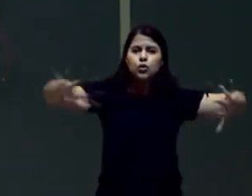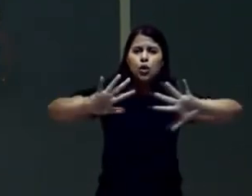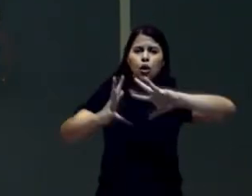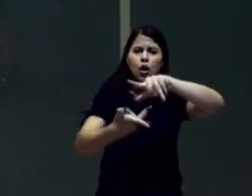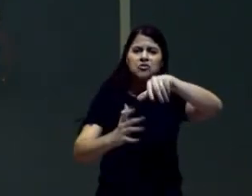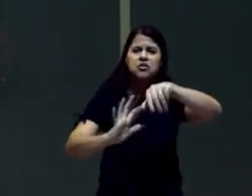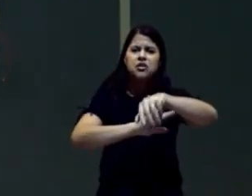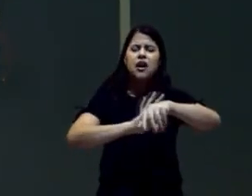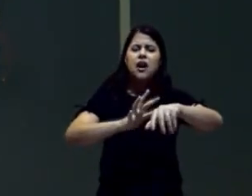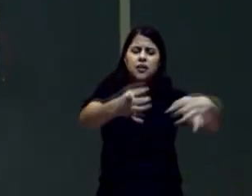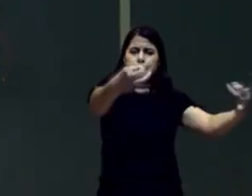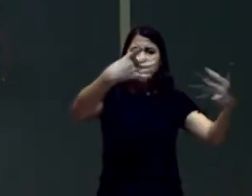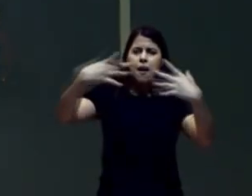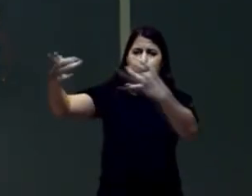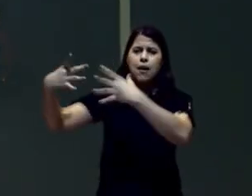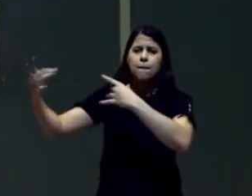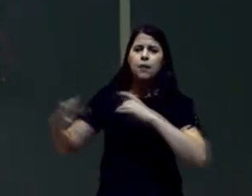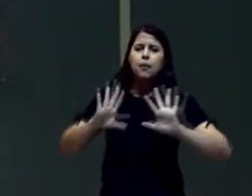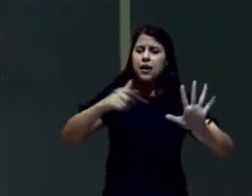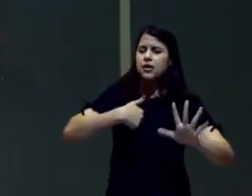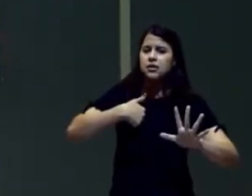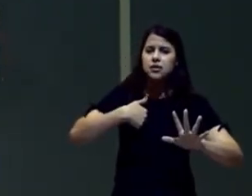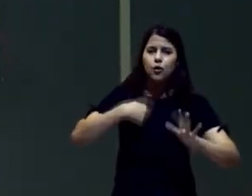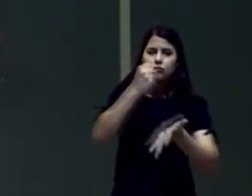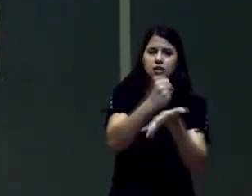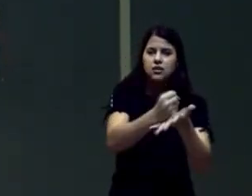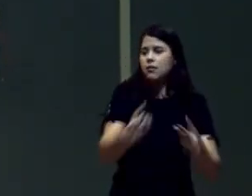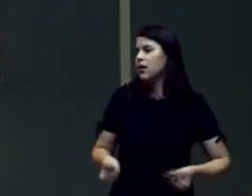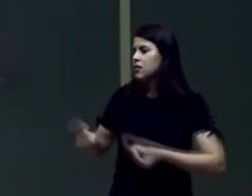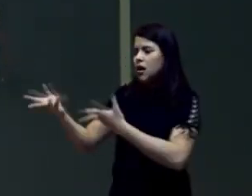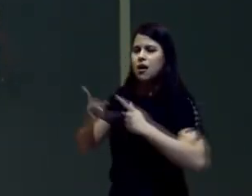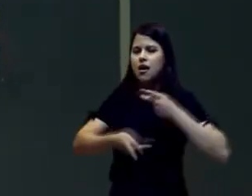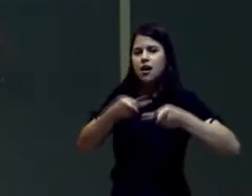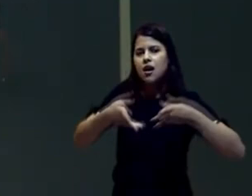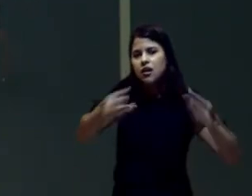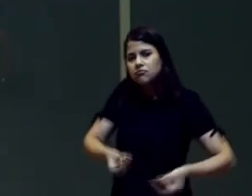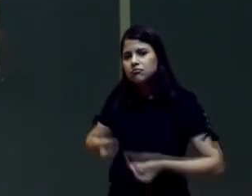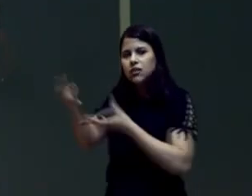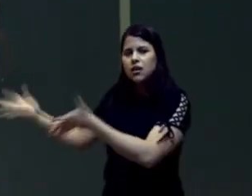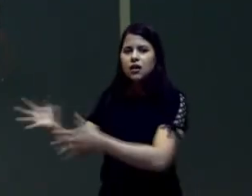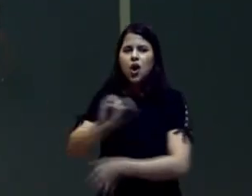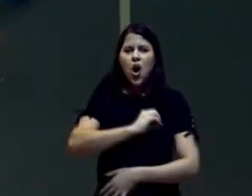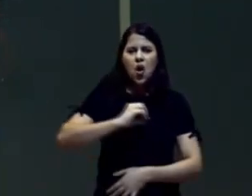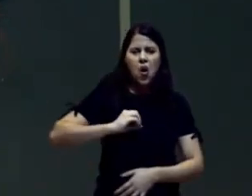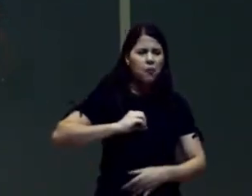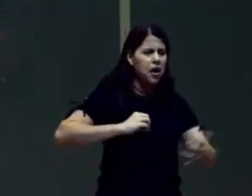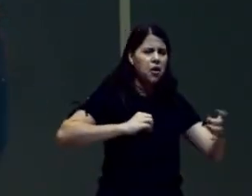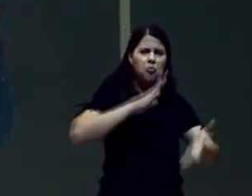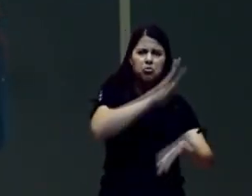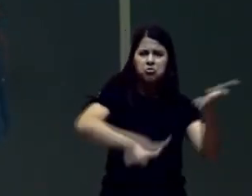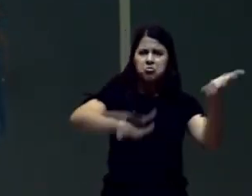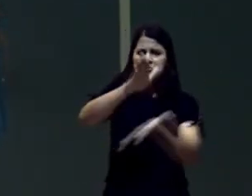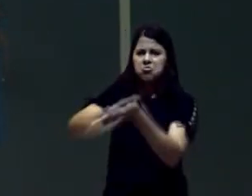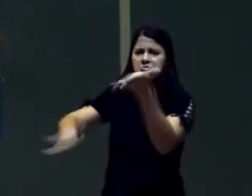deixaram, mas o meu testamento é para você, Timóteo. Os meus colaboradores estão indo embora, a coisa